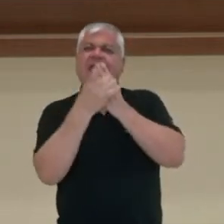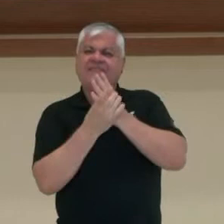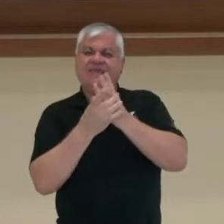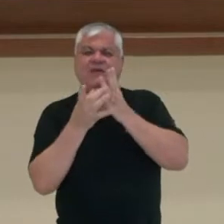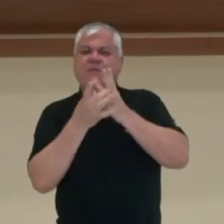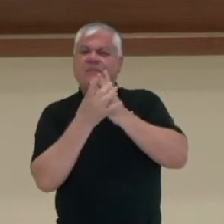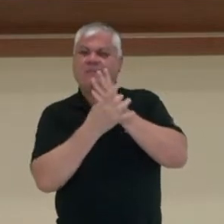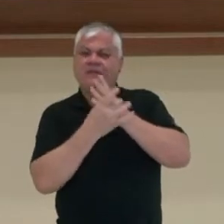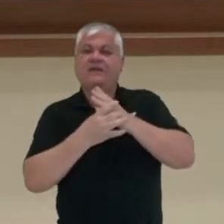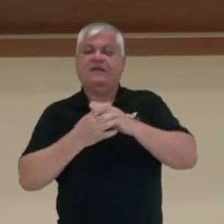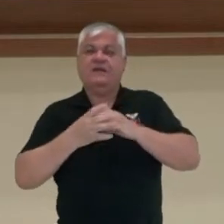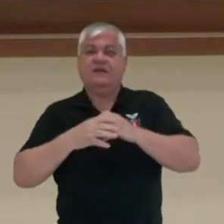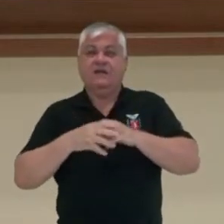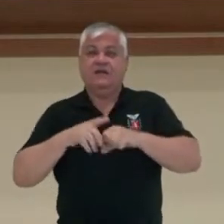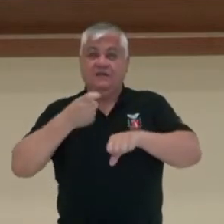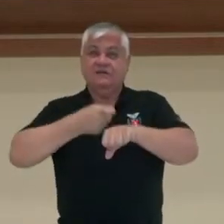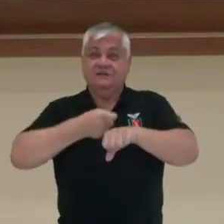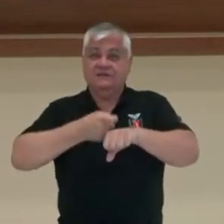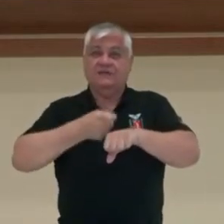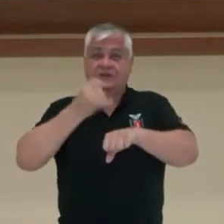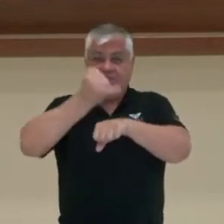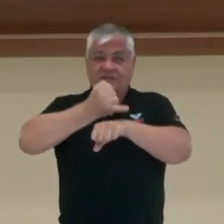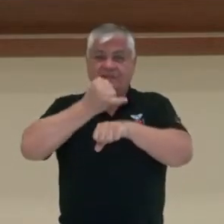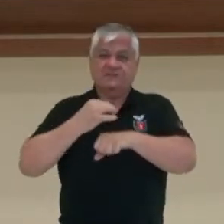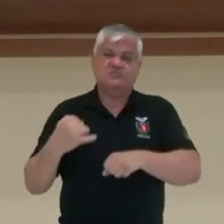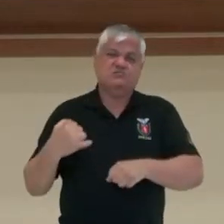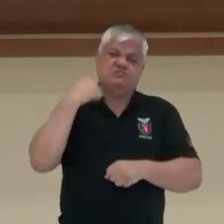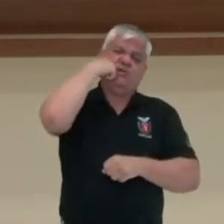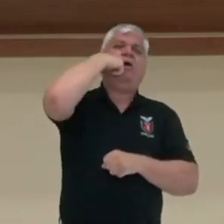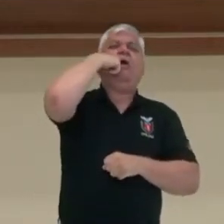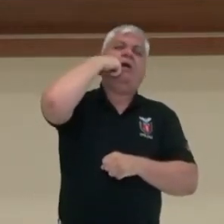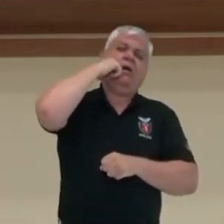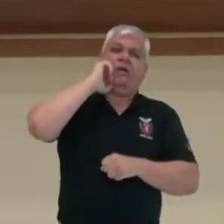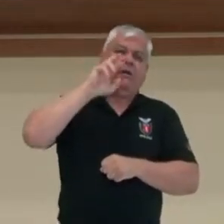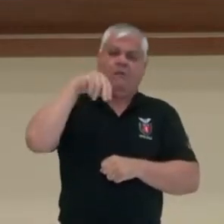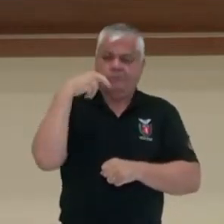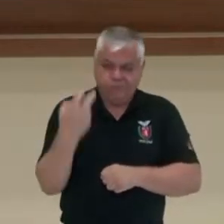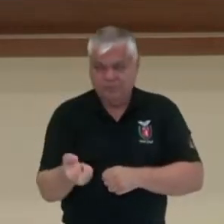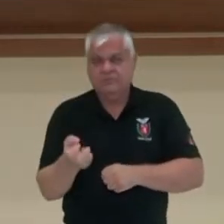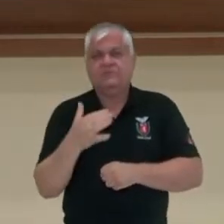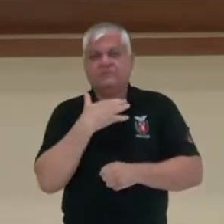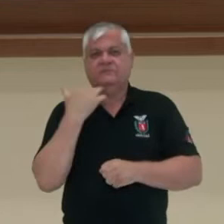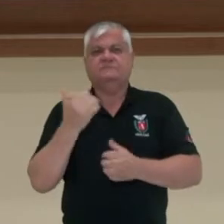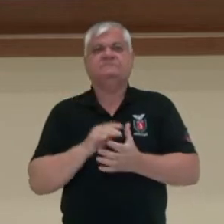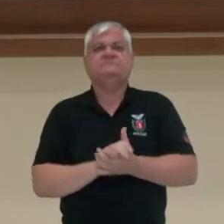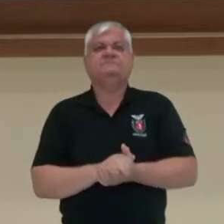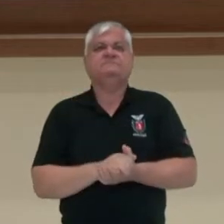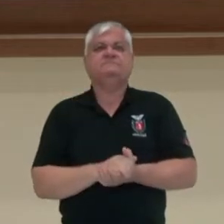fosse mais ofensivo, que tivesse um impacto maior e machucasse mais seu oponente.